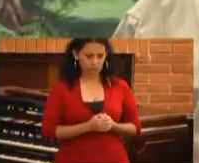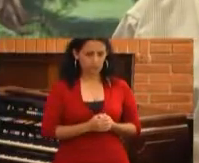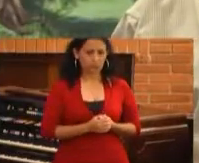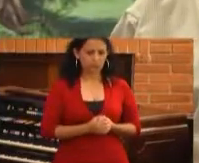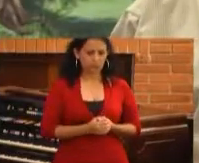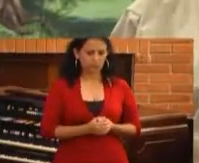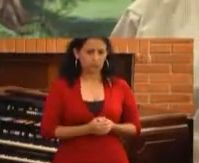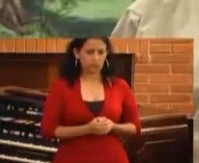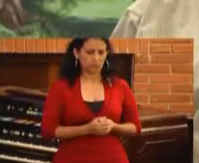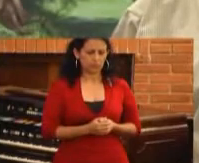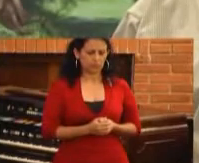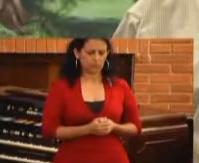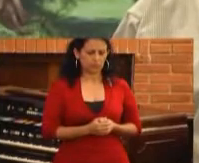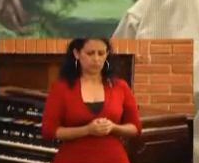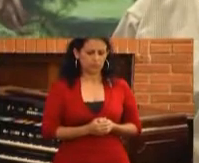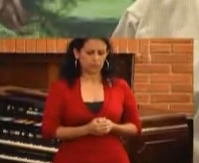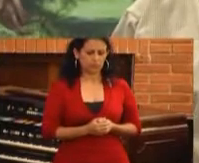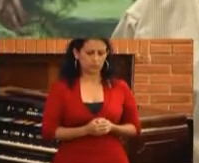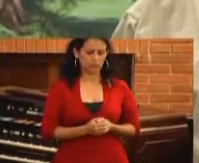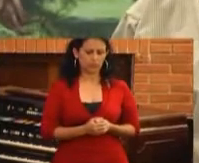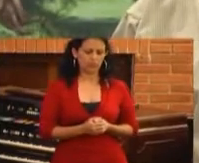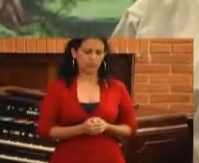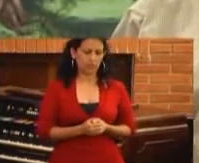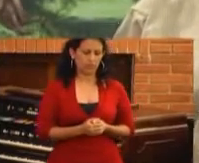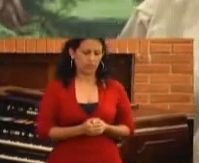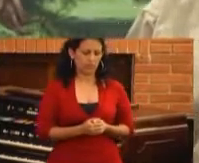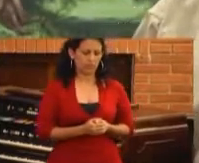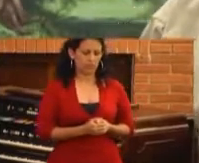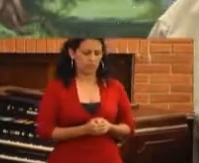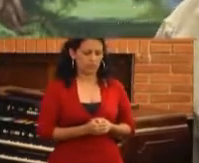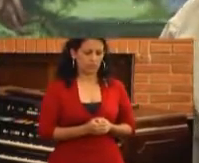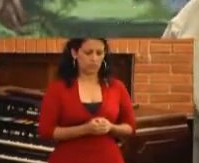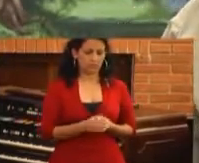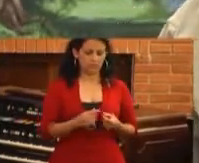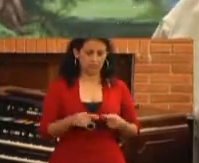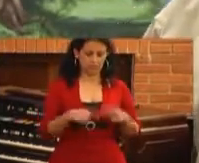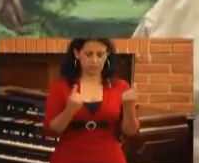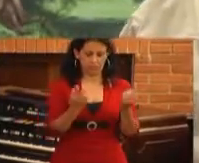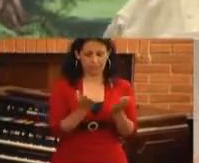como um adversário visceral do cristianismo.